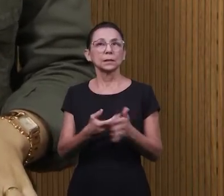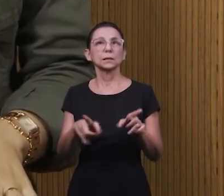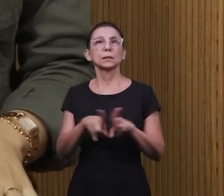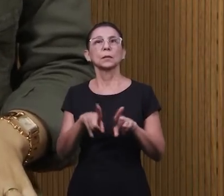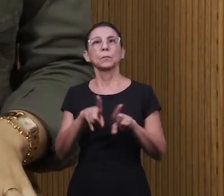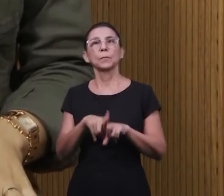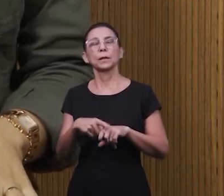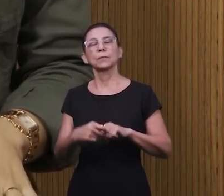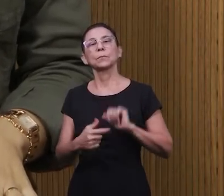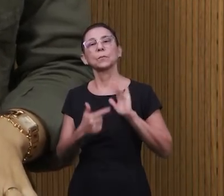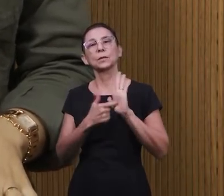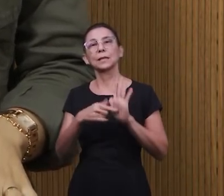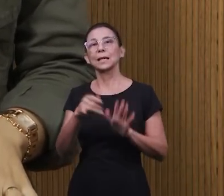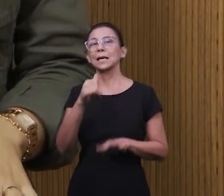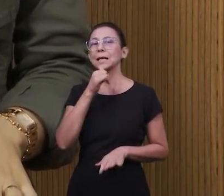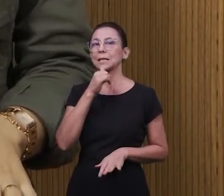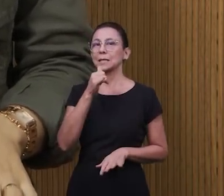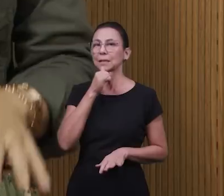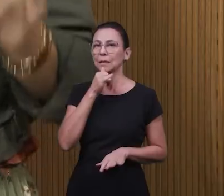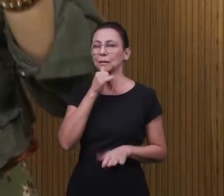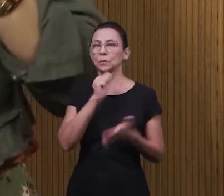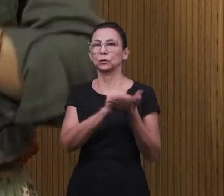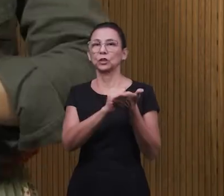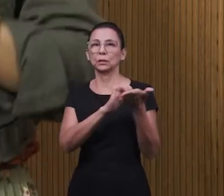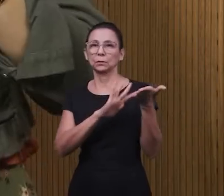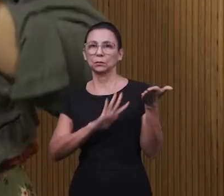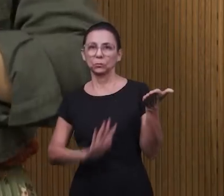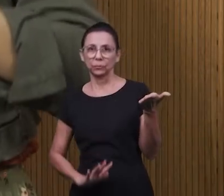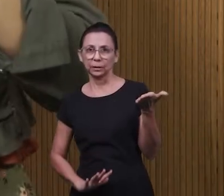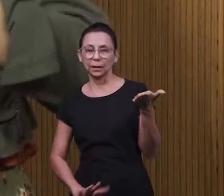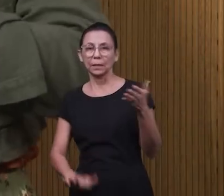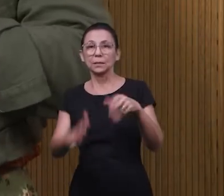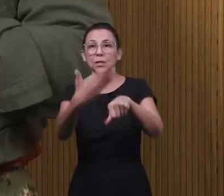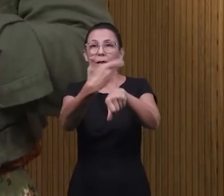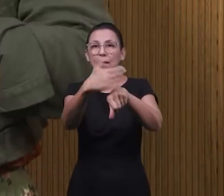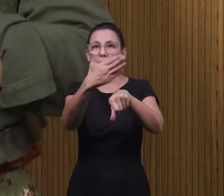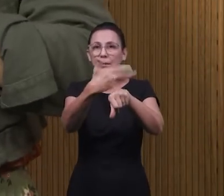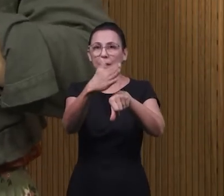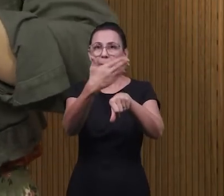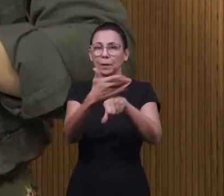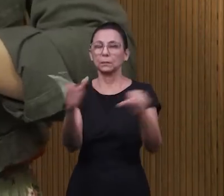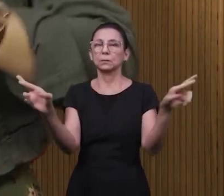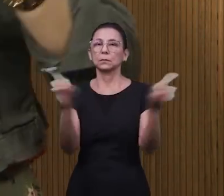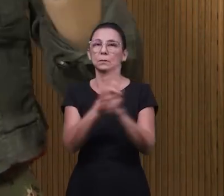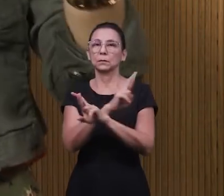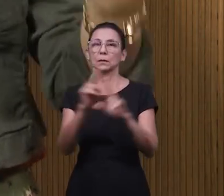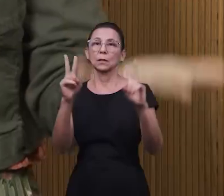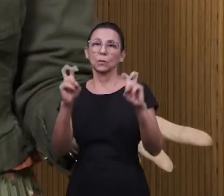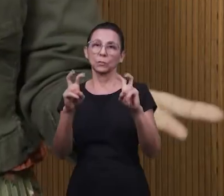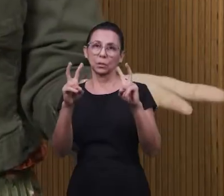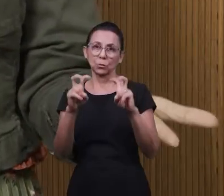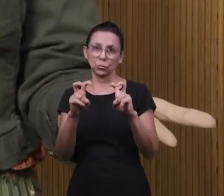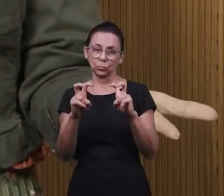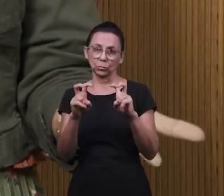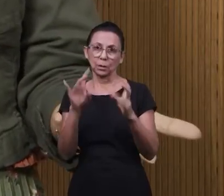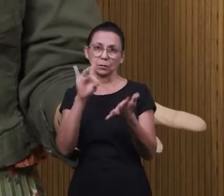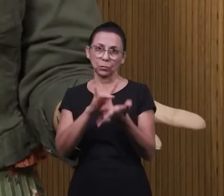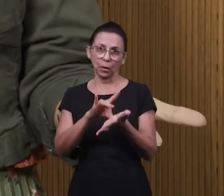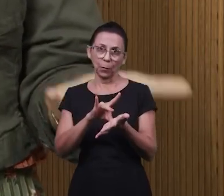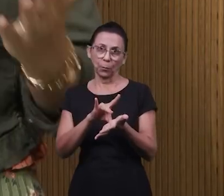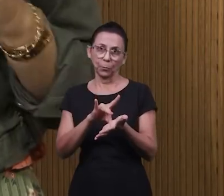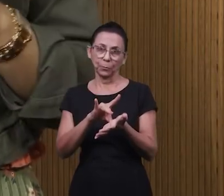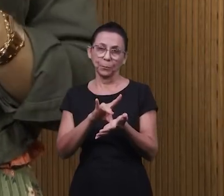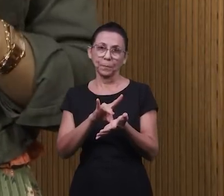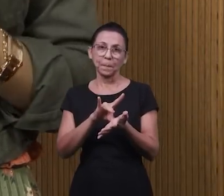traremos exemplos de exercícios e sempre estarão relacionados aos assuntos que forem